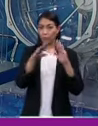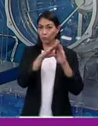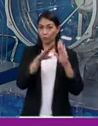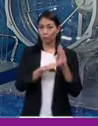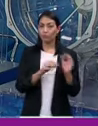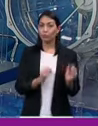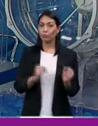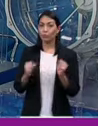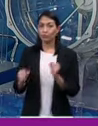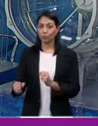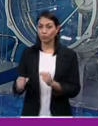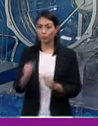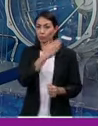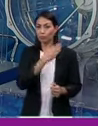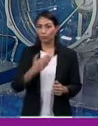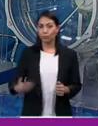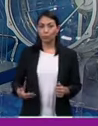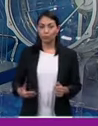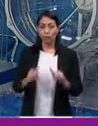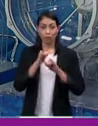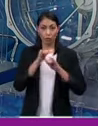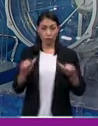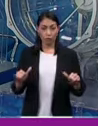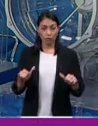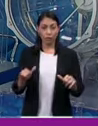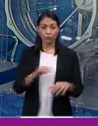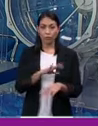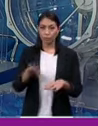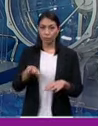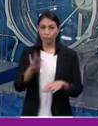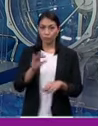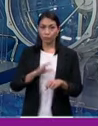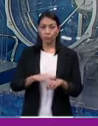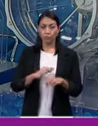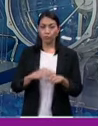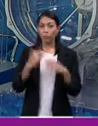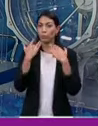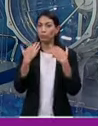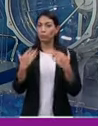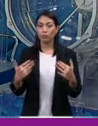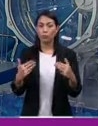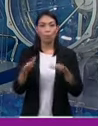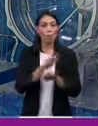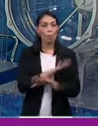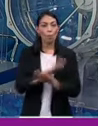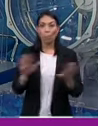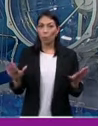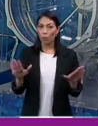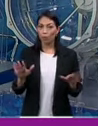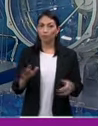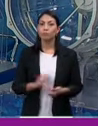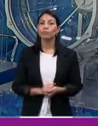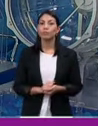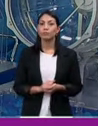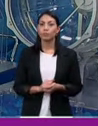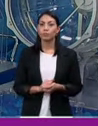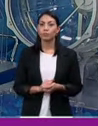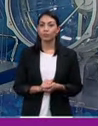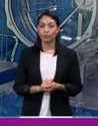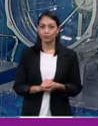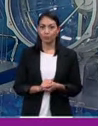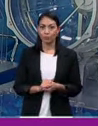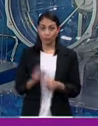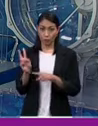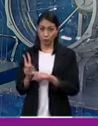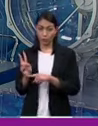Público, comunicamos que os sorteios estão sendo realizados sem a presença de plateia aqui no Espaço Loterias Caixa,